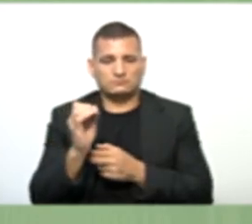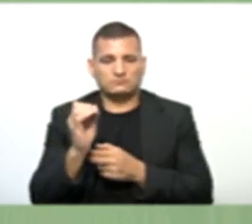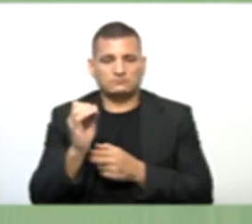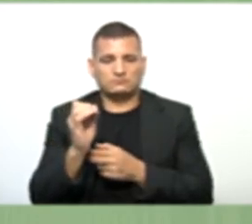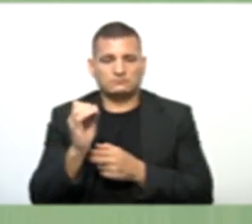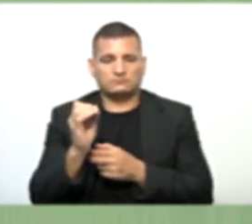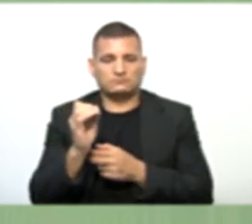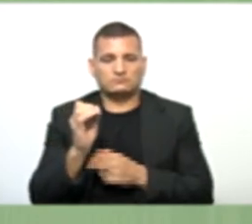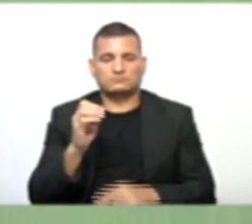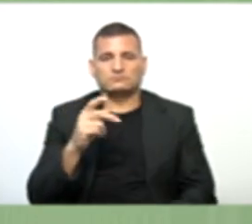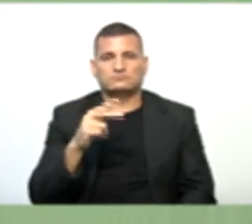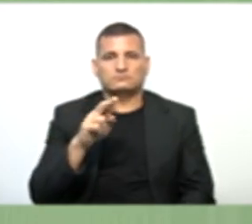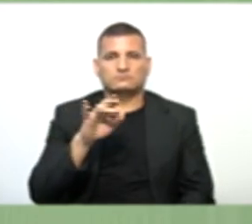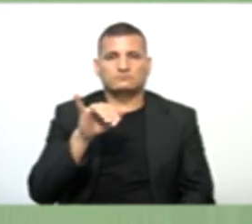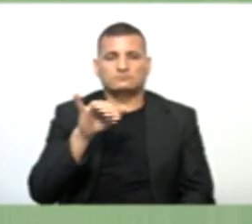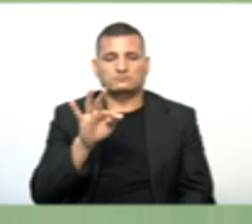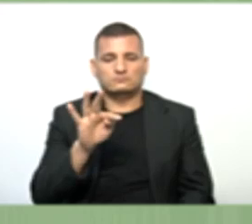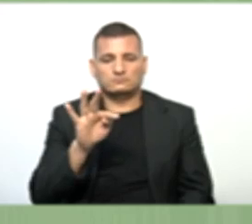print